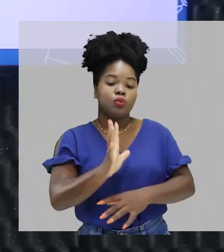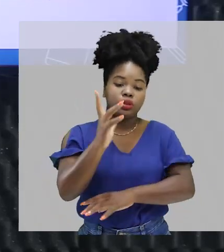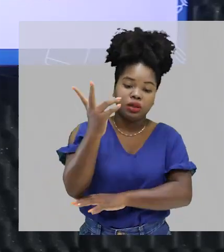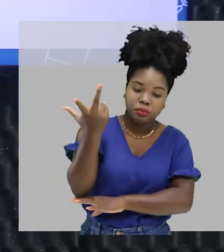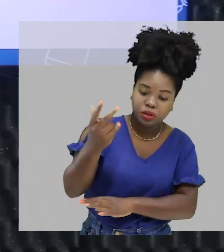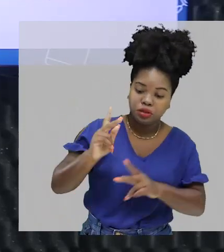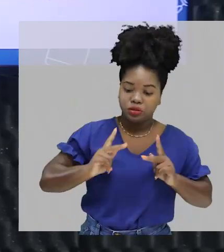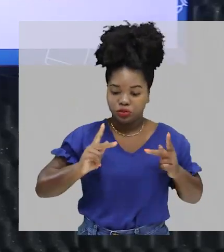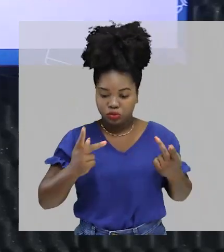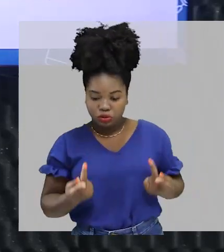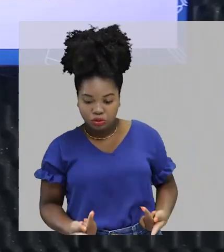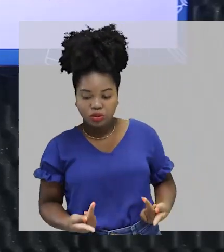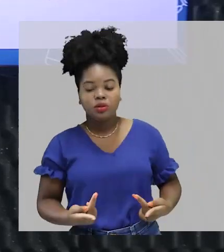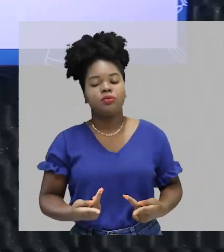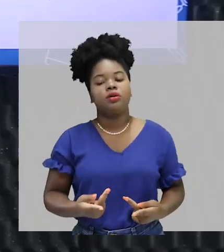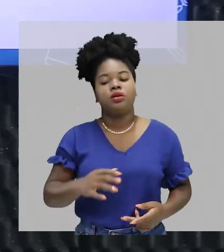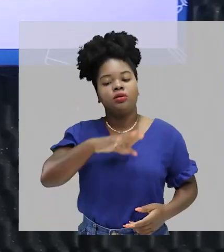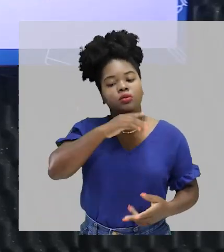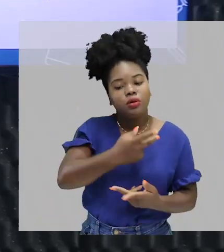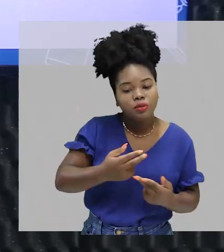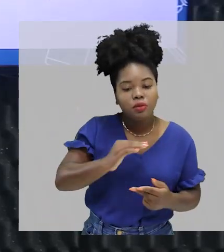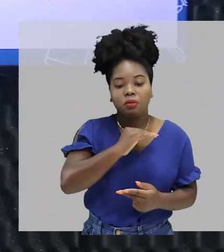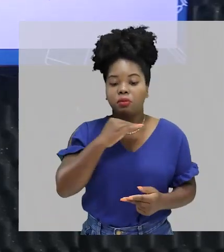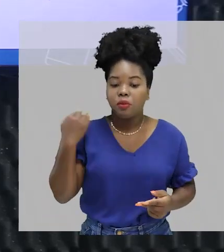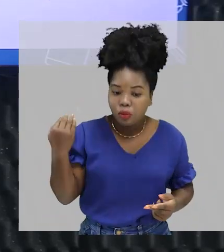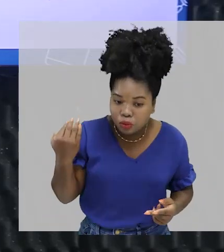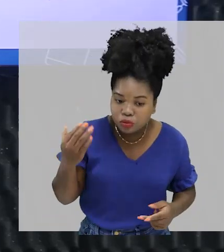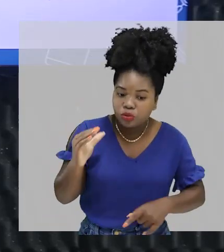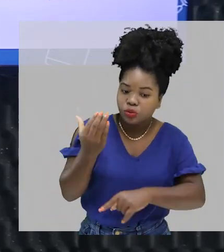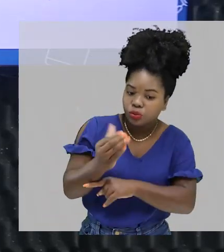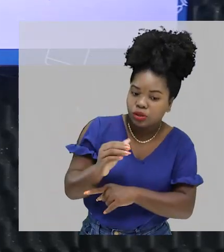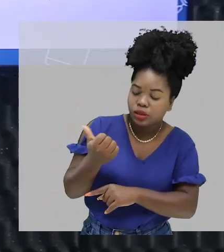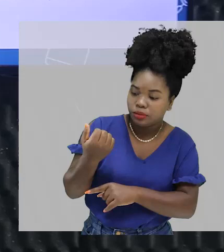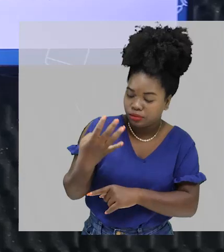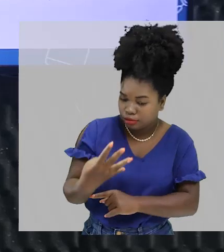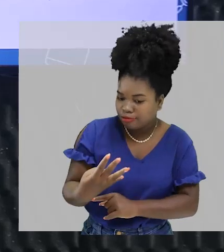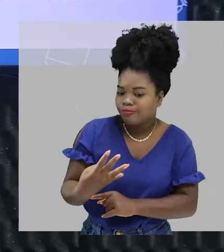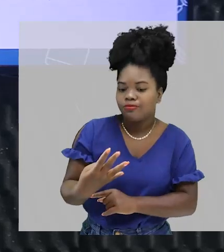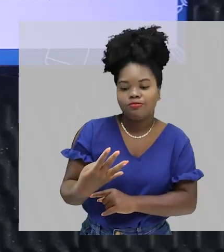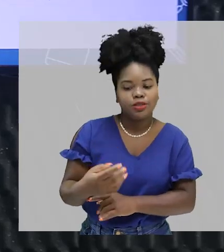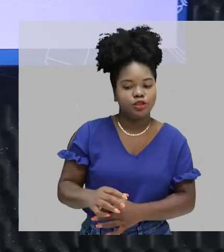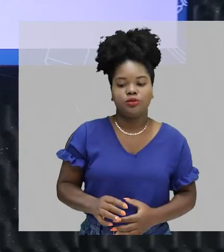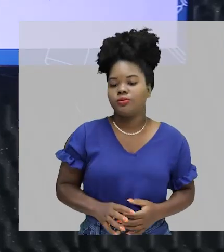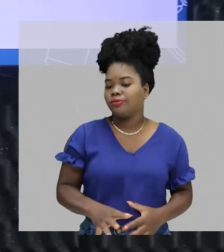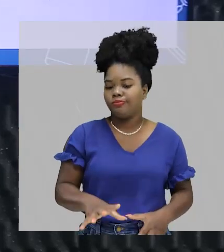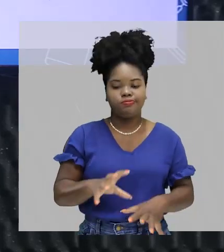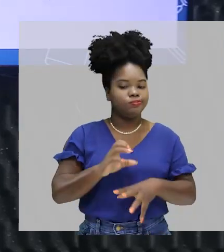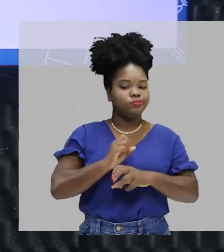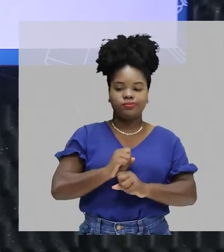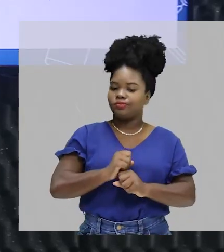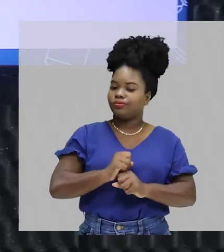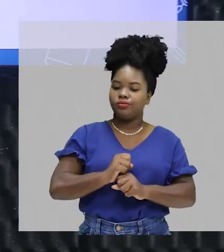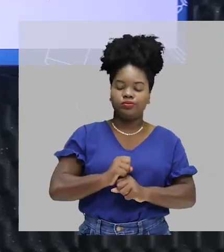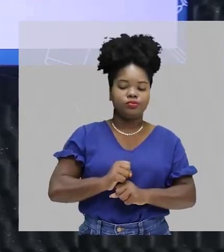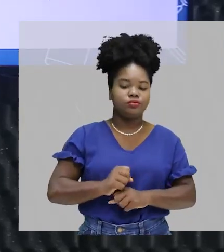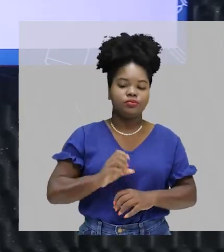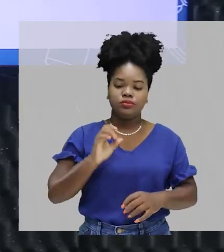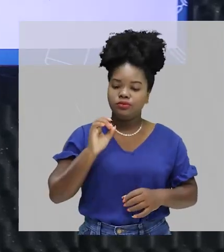animal morre, olha só, o carbono deixa de ser absorvido e passa apenas a